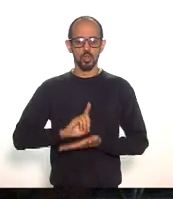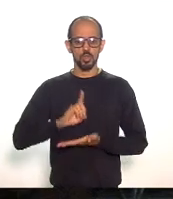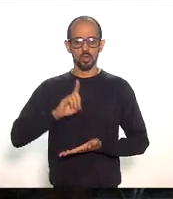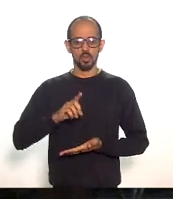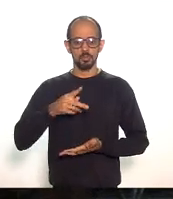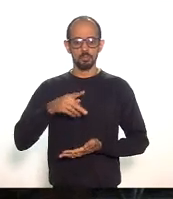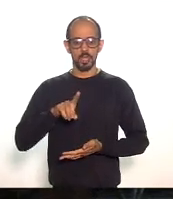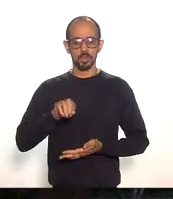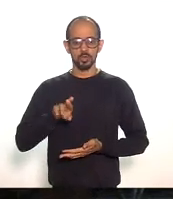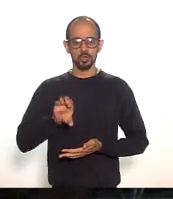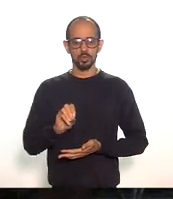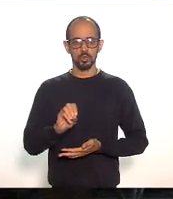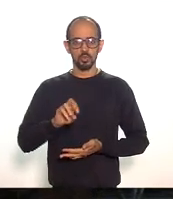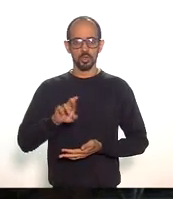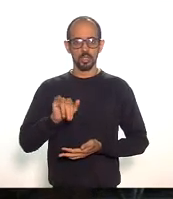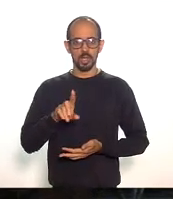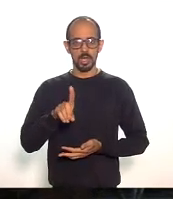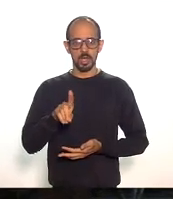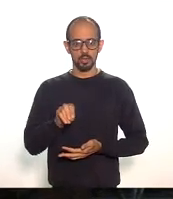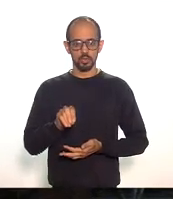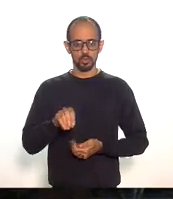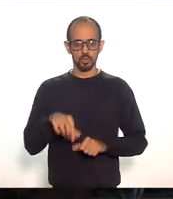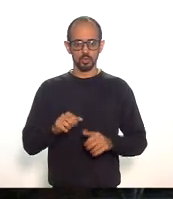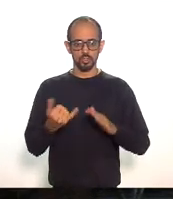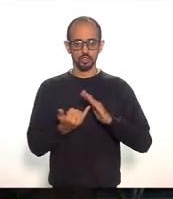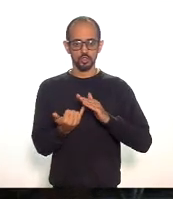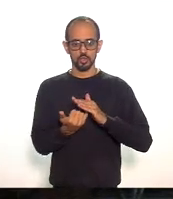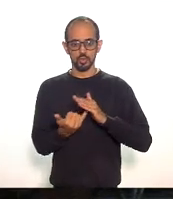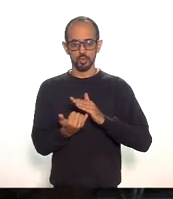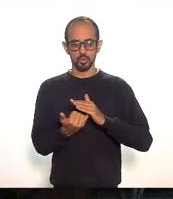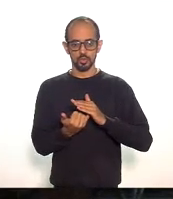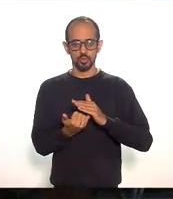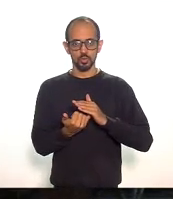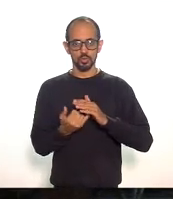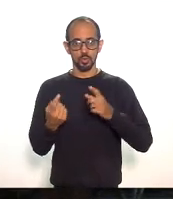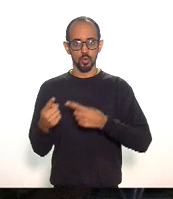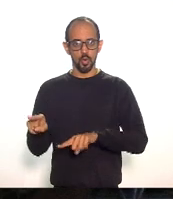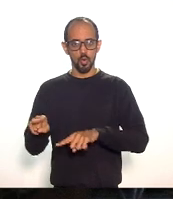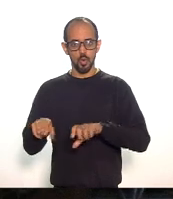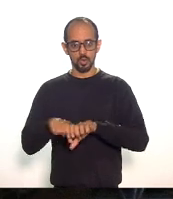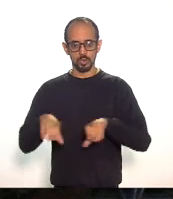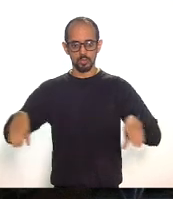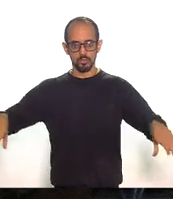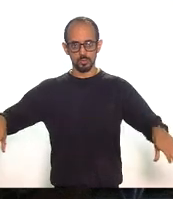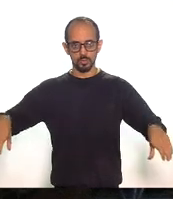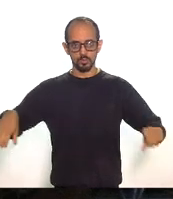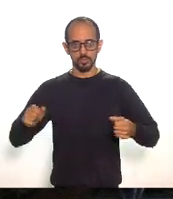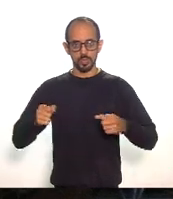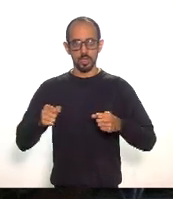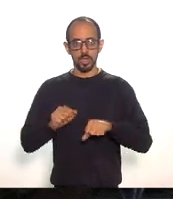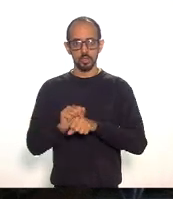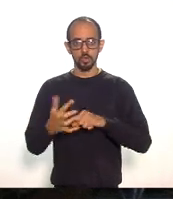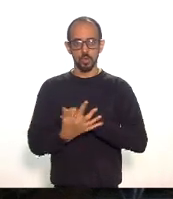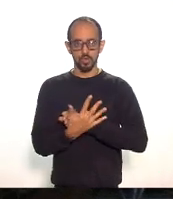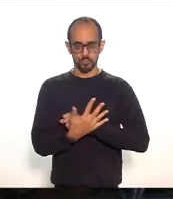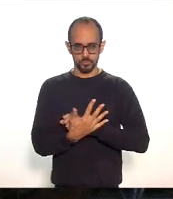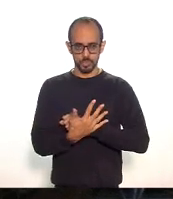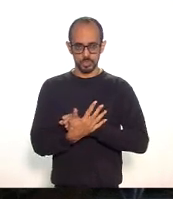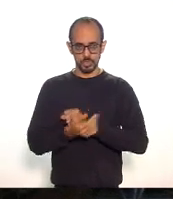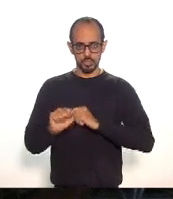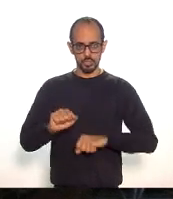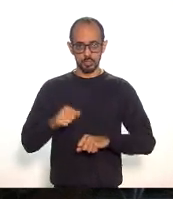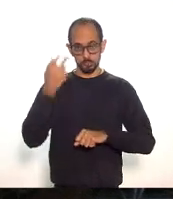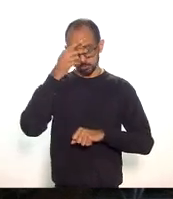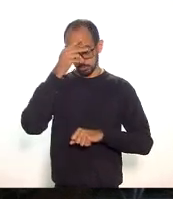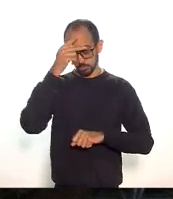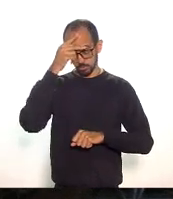cadastro estadual de infratores das normas sanitárias que enfrenta, do enfrentamento à Covid-19